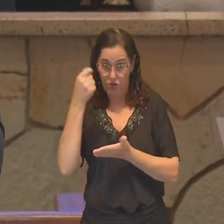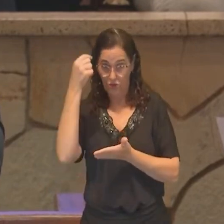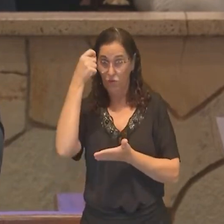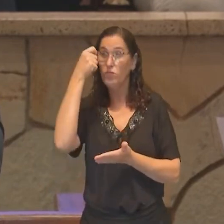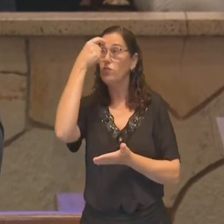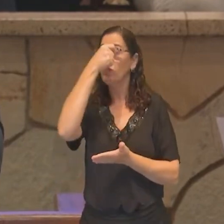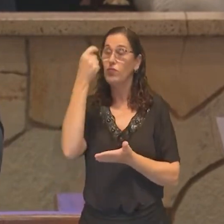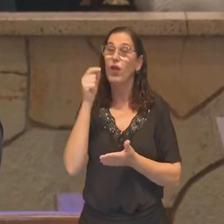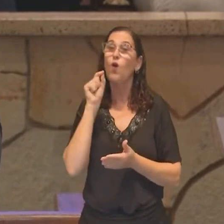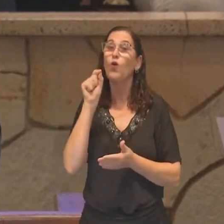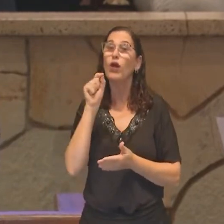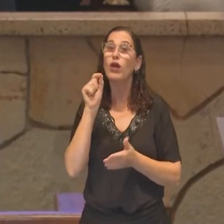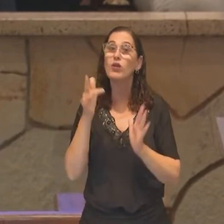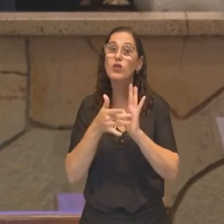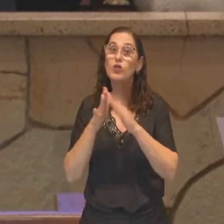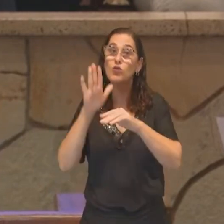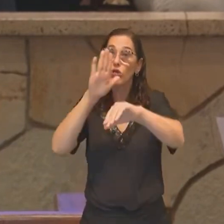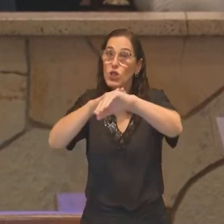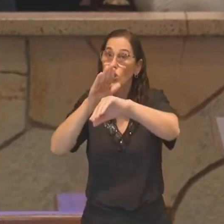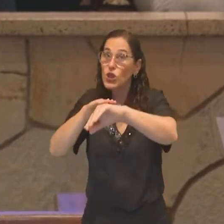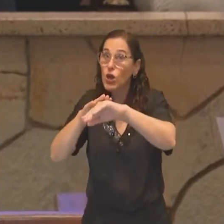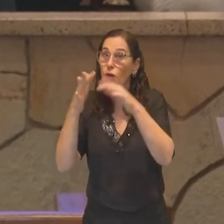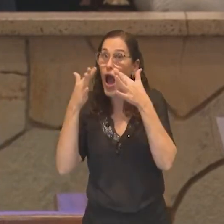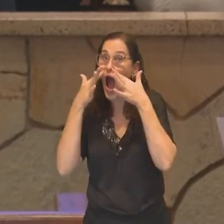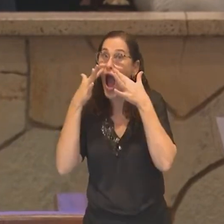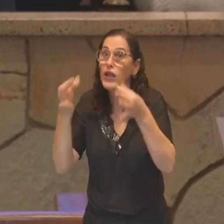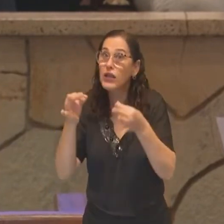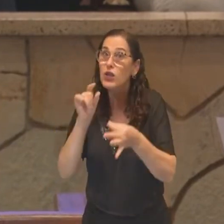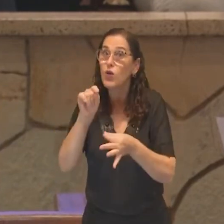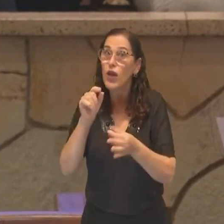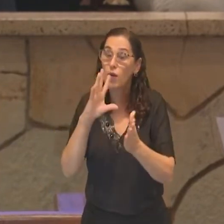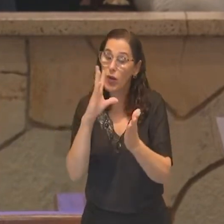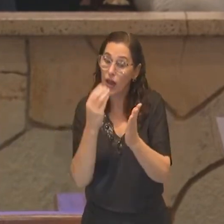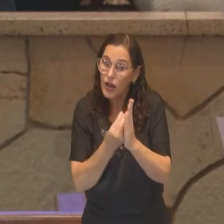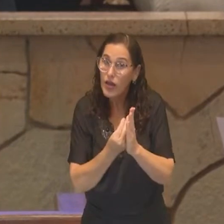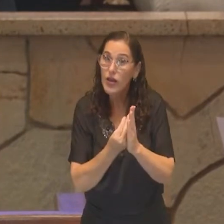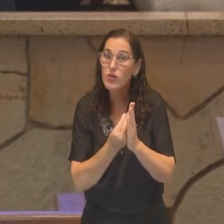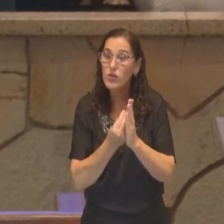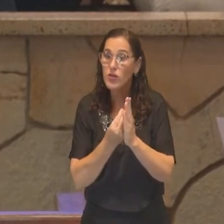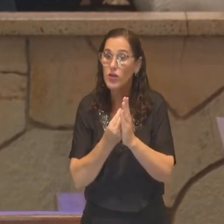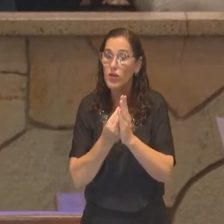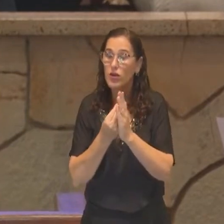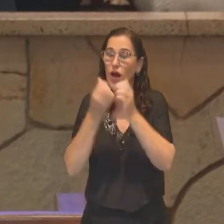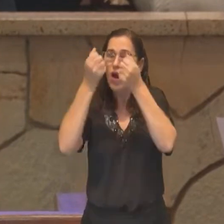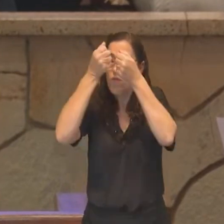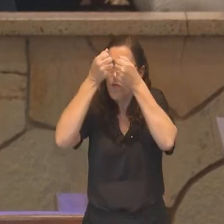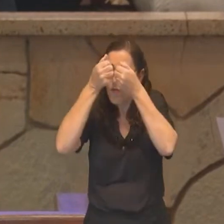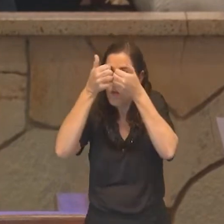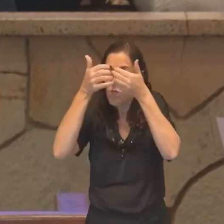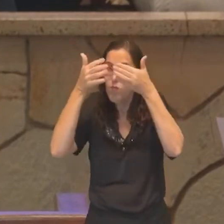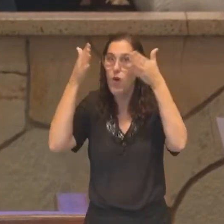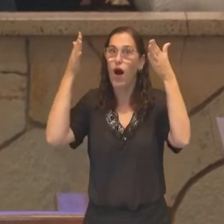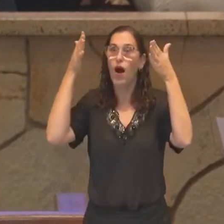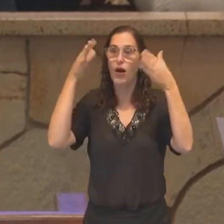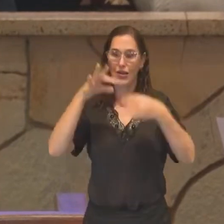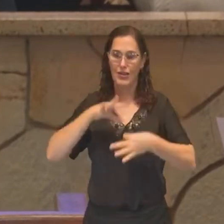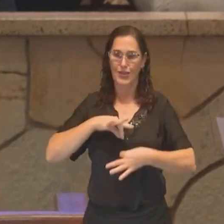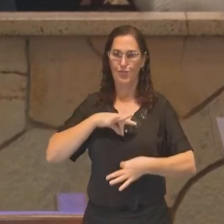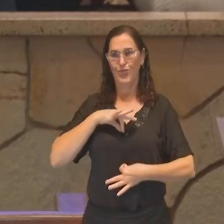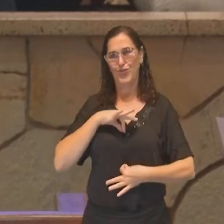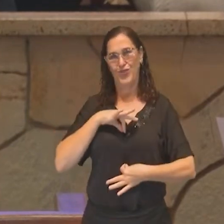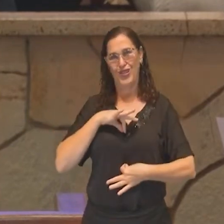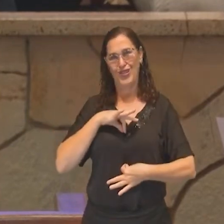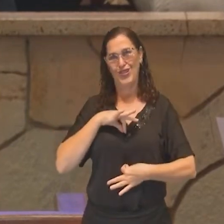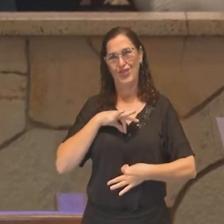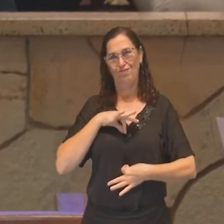Mas o que Jesus está chamando a atenção é para que aquela igreja pudesse abrir os olhos espirituais.